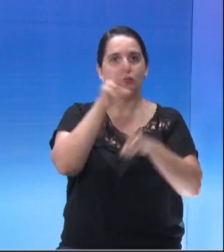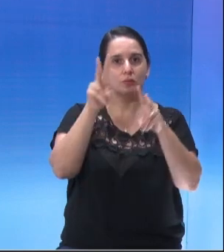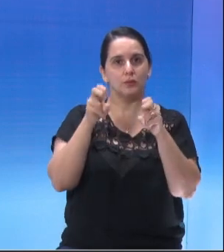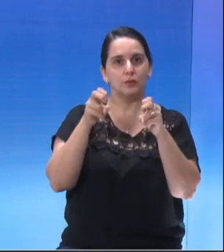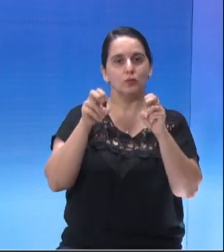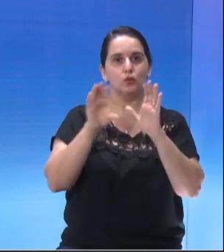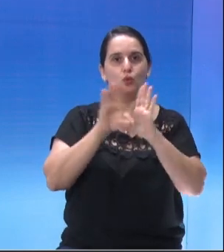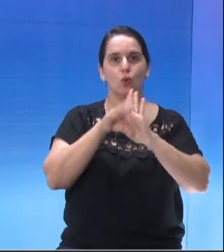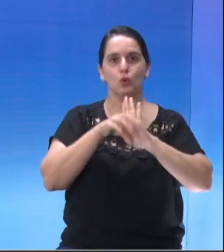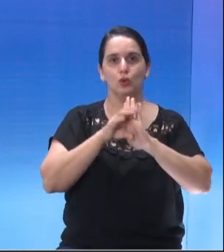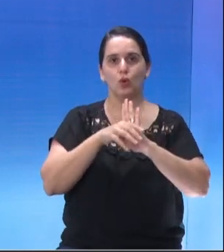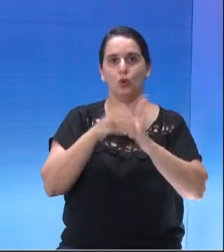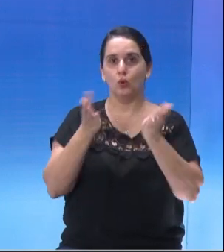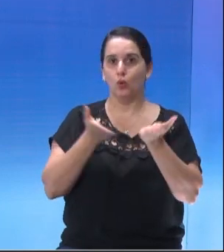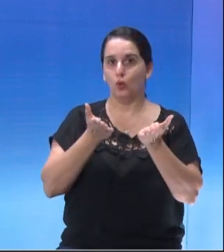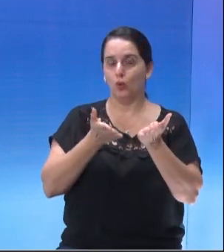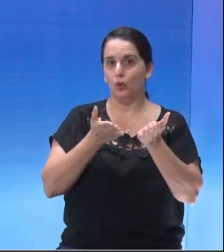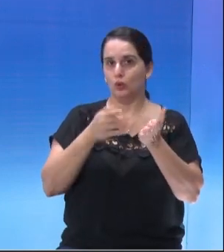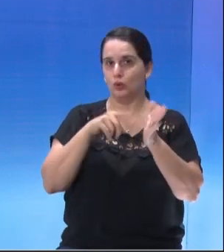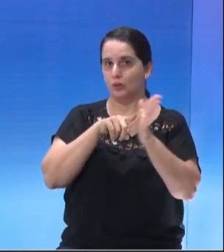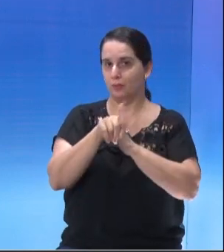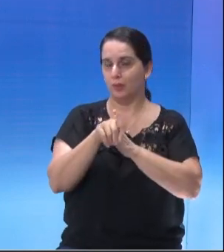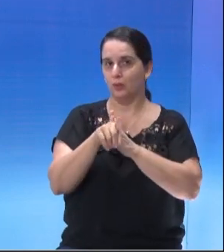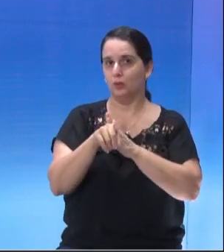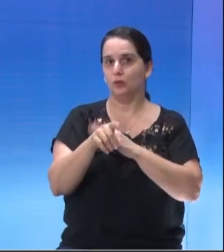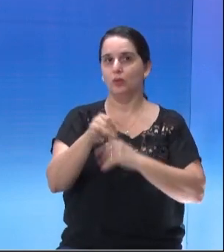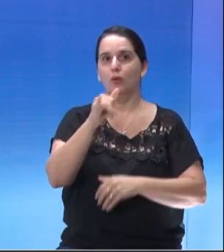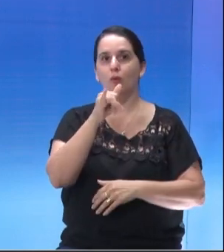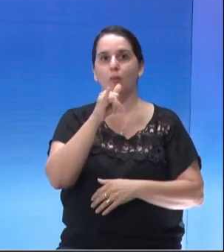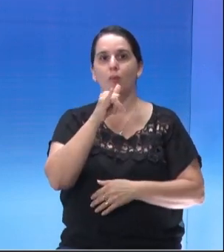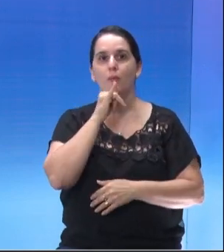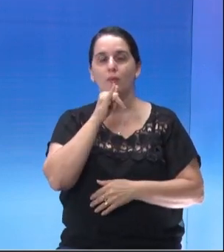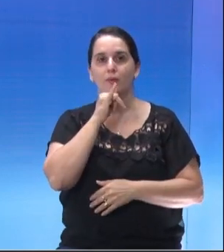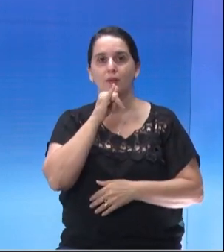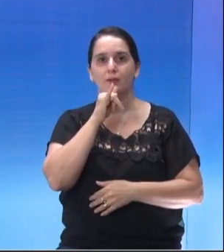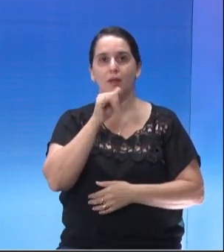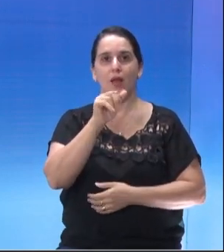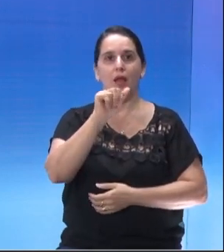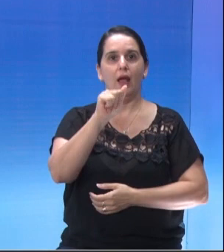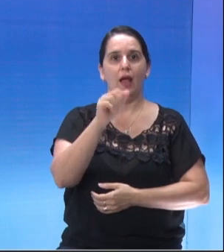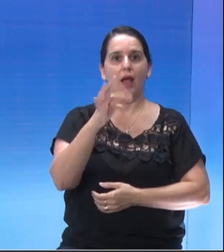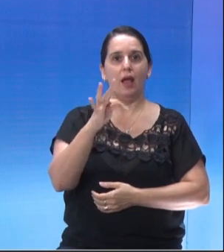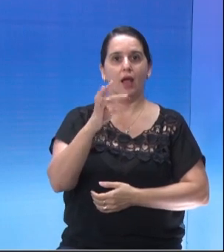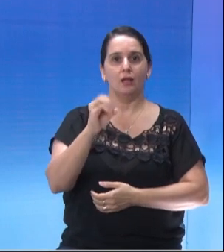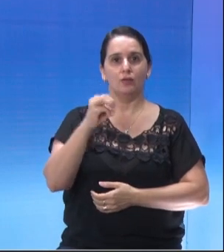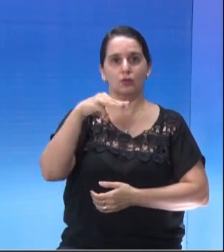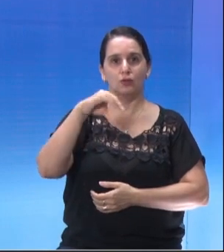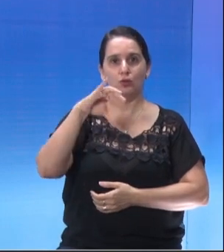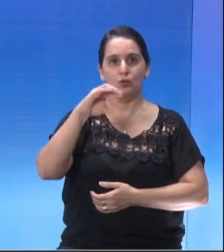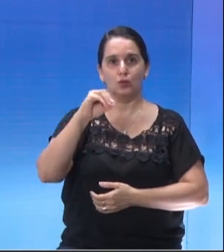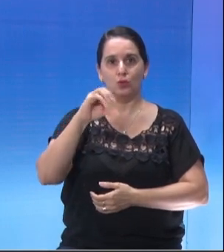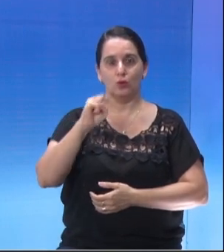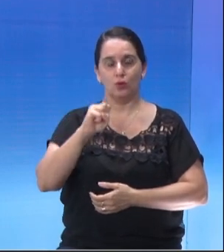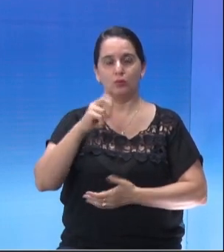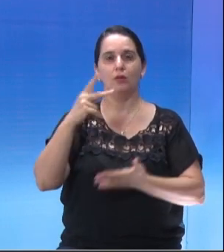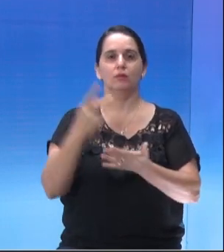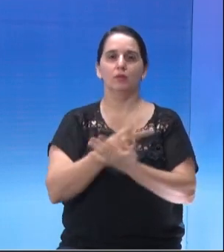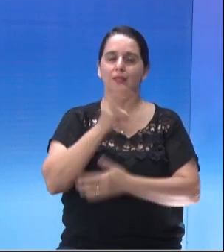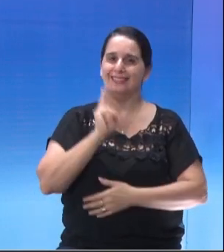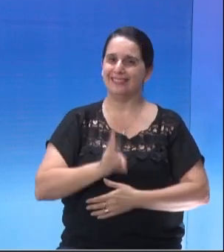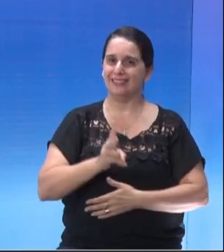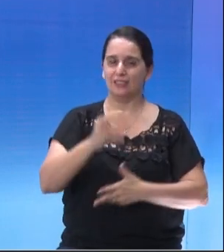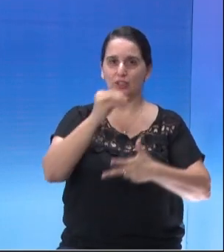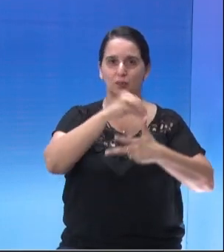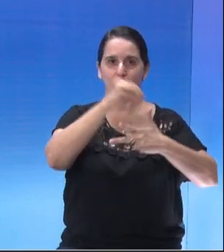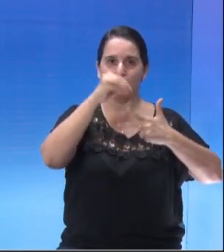o conteúdo, que o assunto-chave da questão são os modelos atômicos, correto? Que é um tema bastante recorrente no Enem.